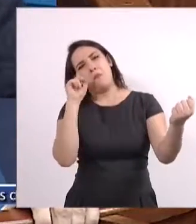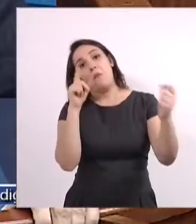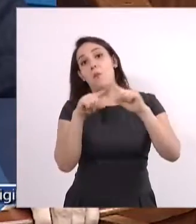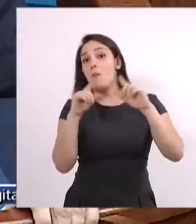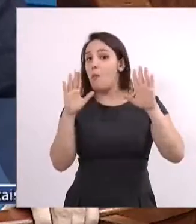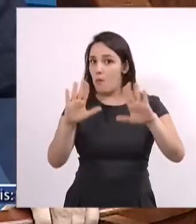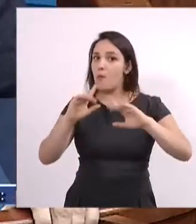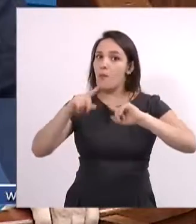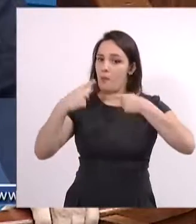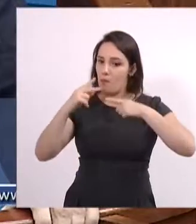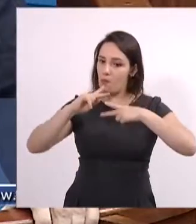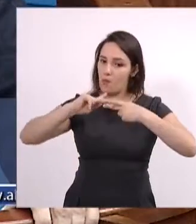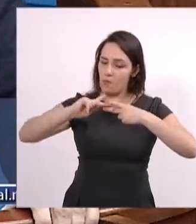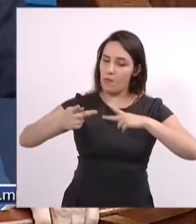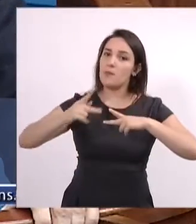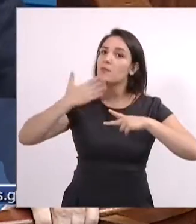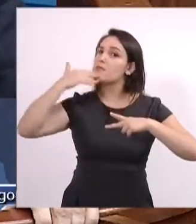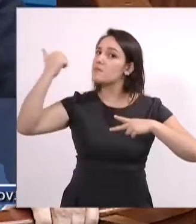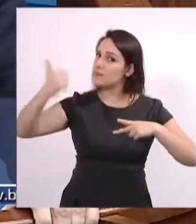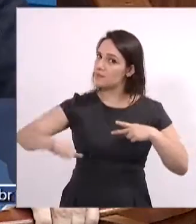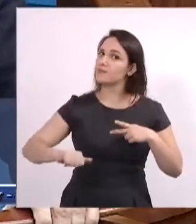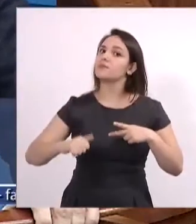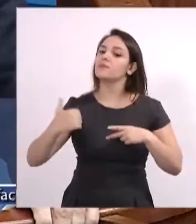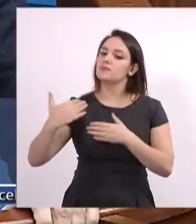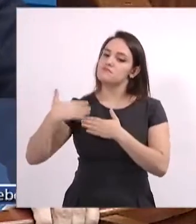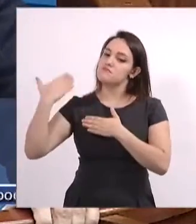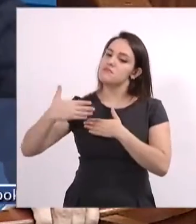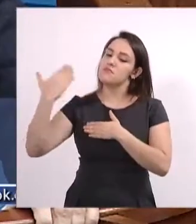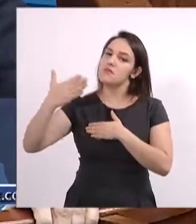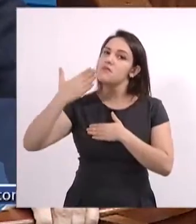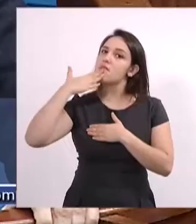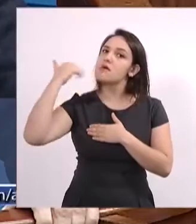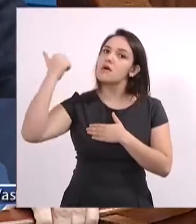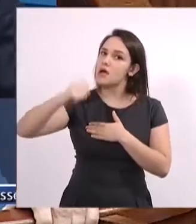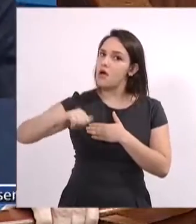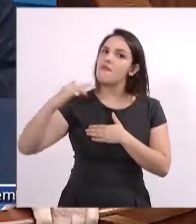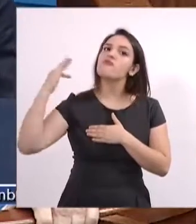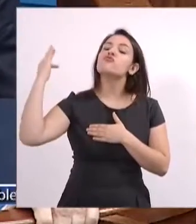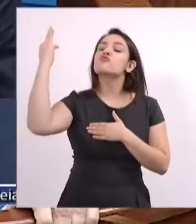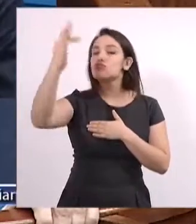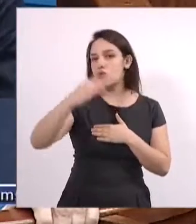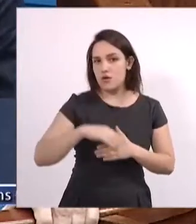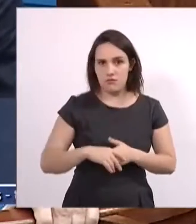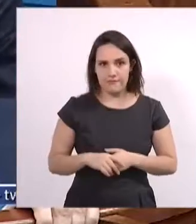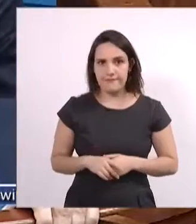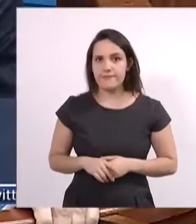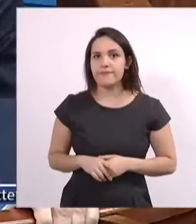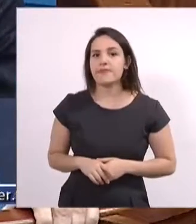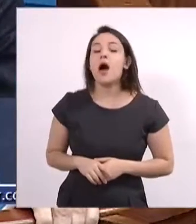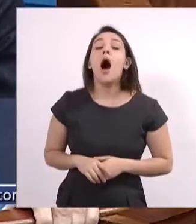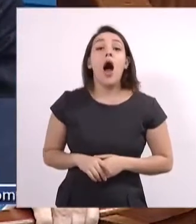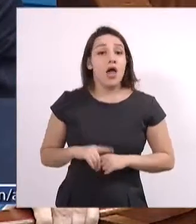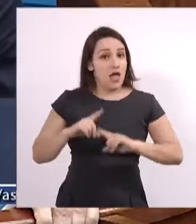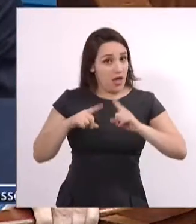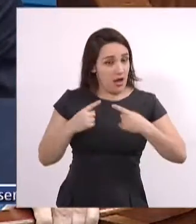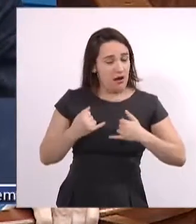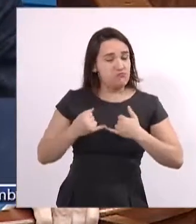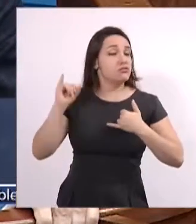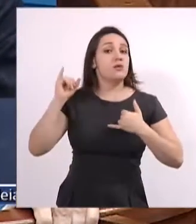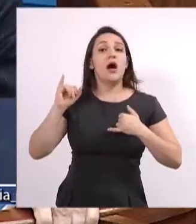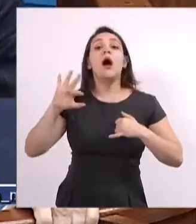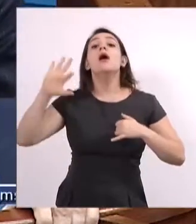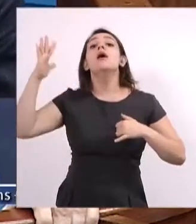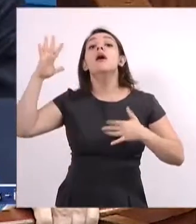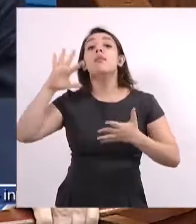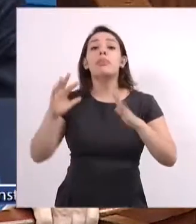agora. Mas vai comprometer outros órgãos, que lá na frente vai ter que